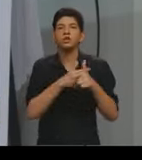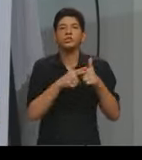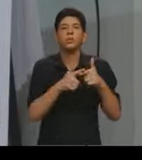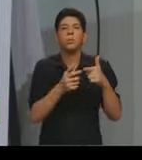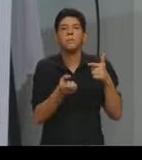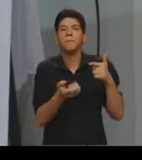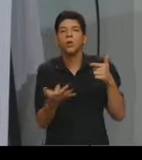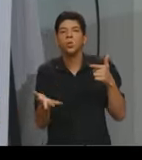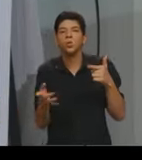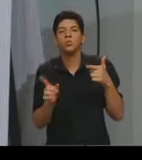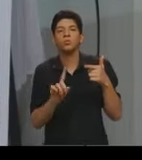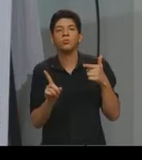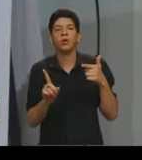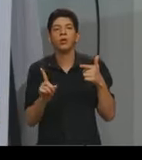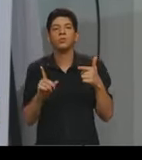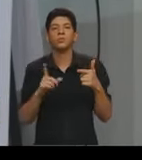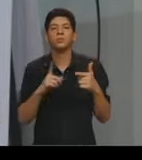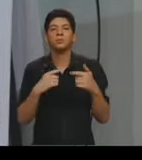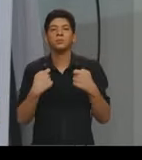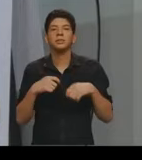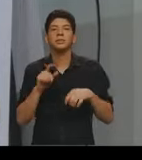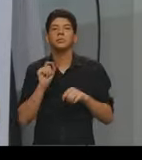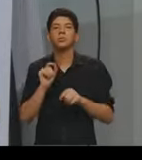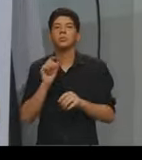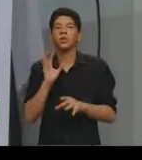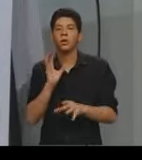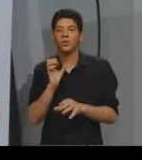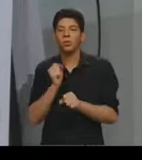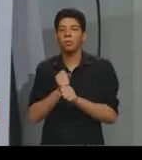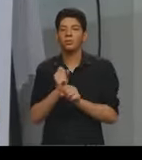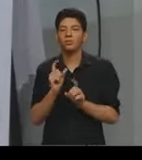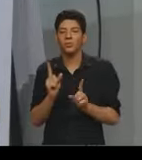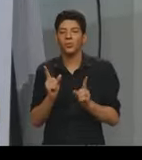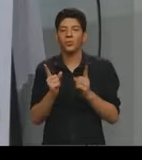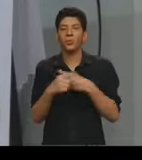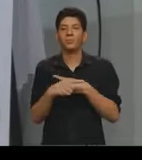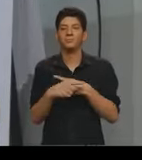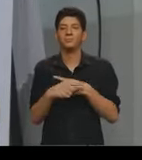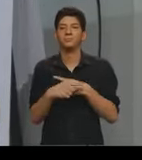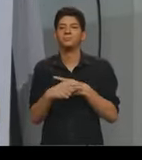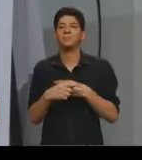fazer a operação aqui no caso inversa.